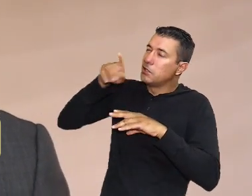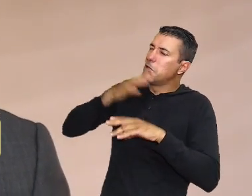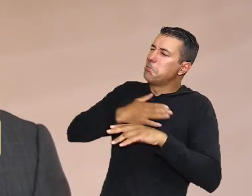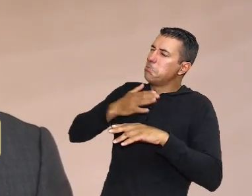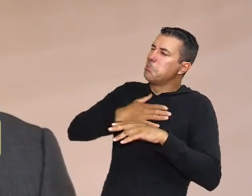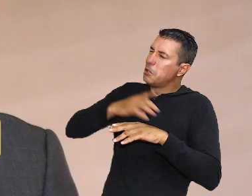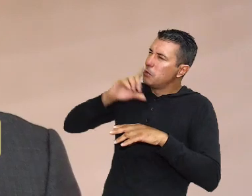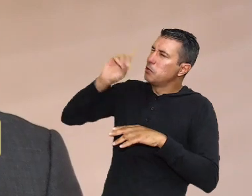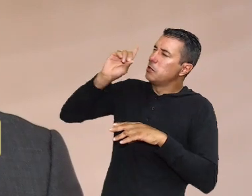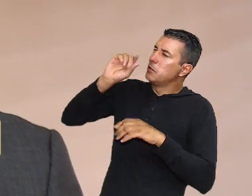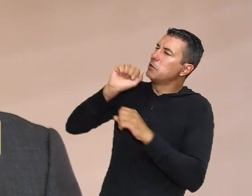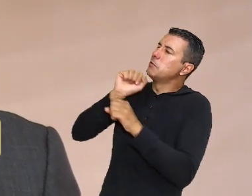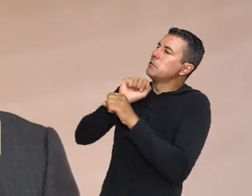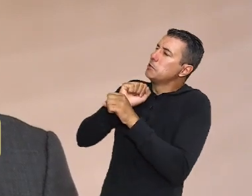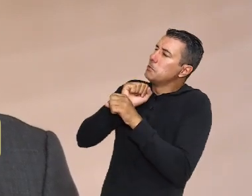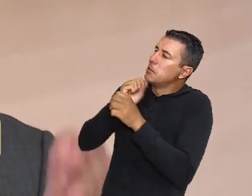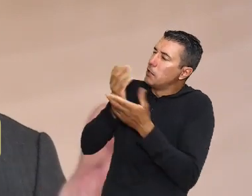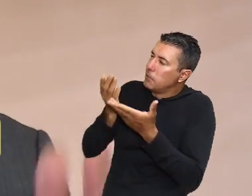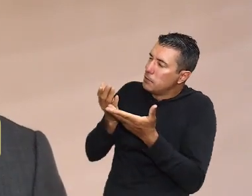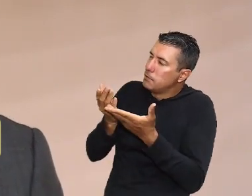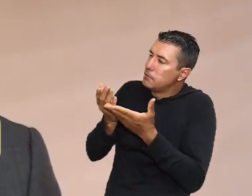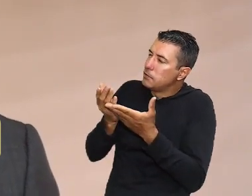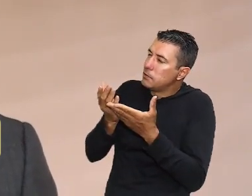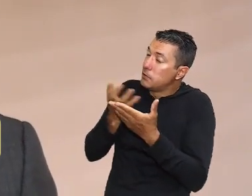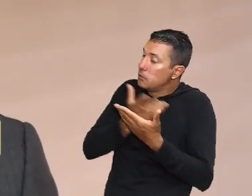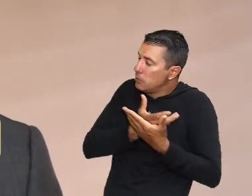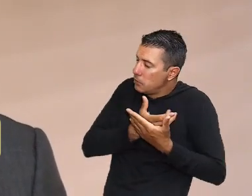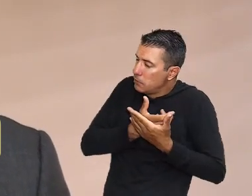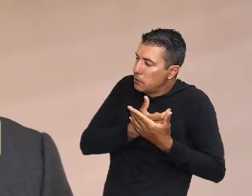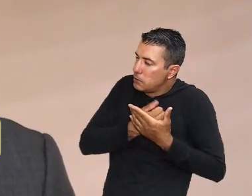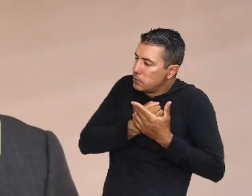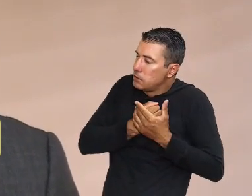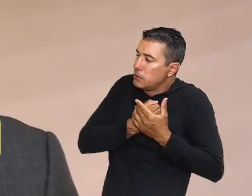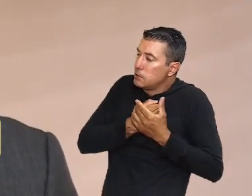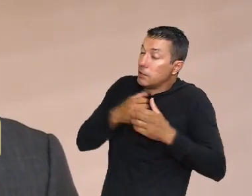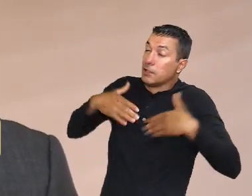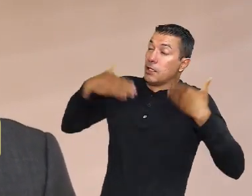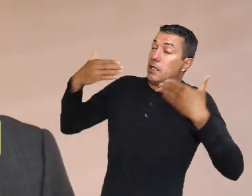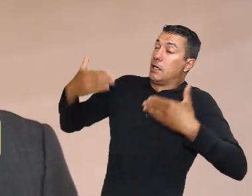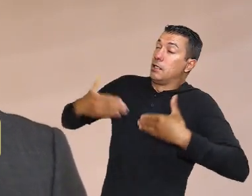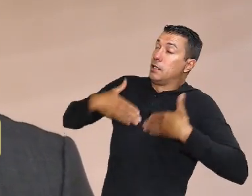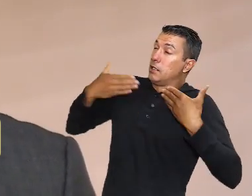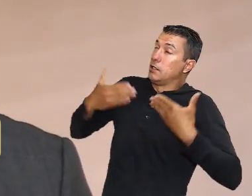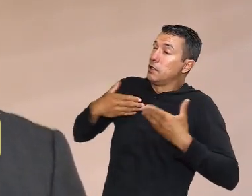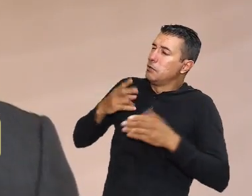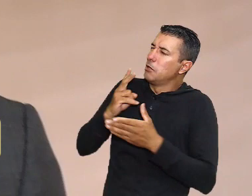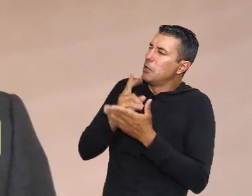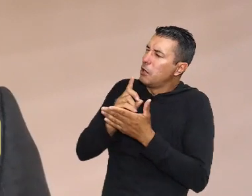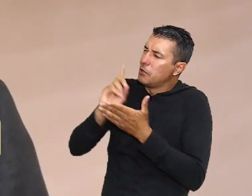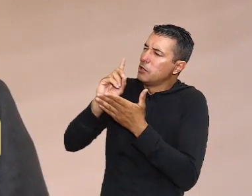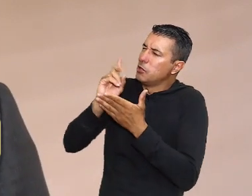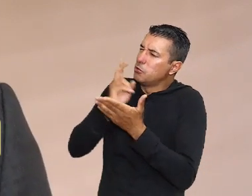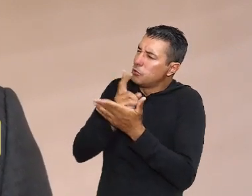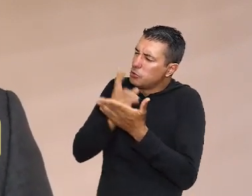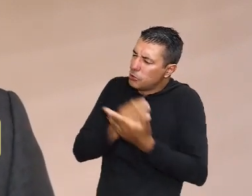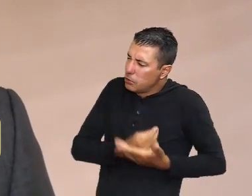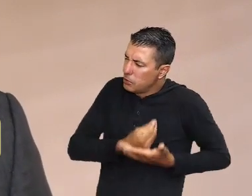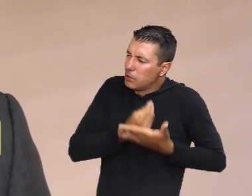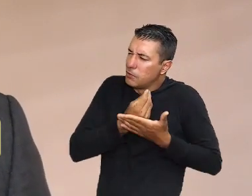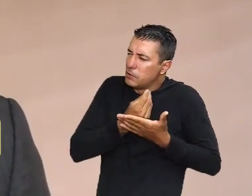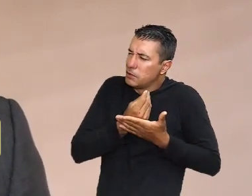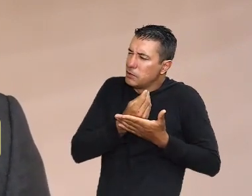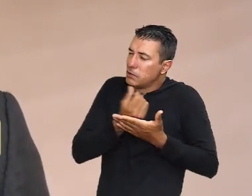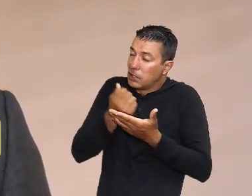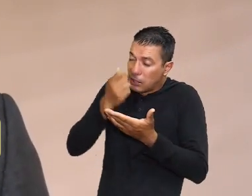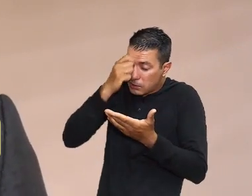Deus a quem nos aguardamos, na sua salvação nós exultaremos. Continue conosco, Senhor. Aceite a decisão desse